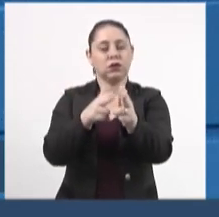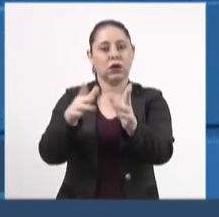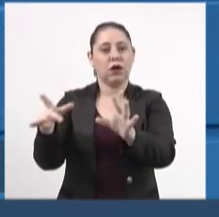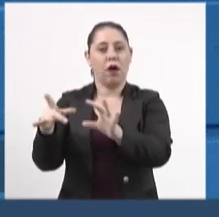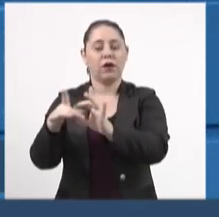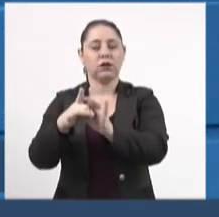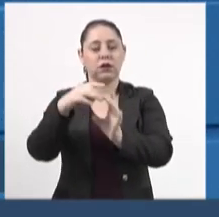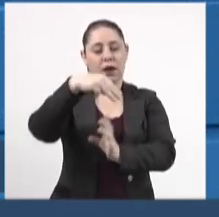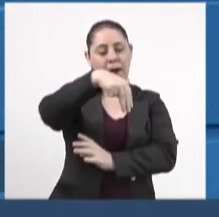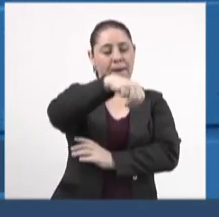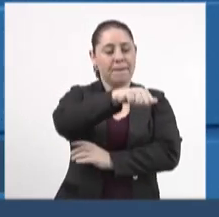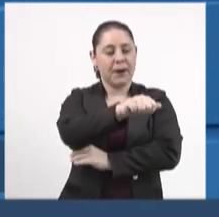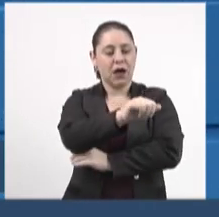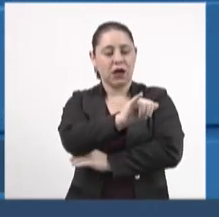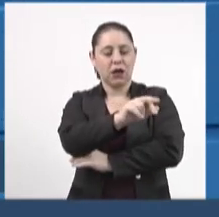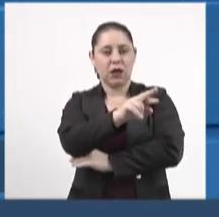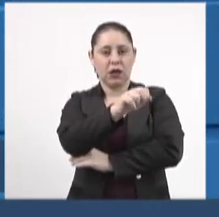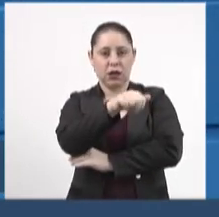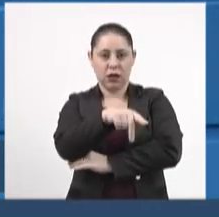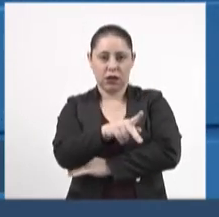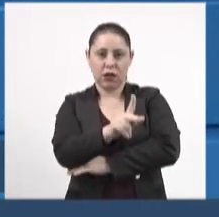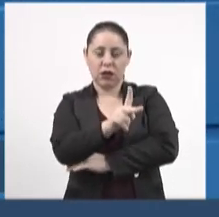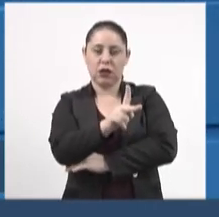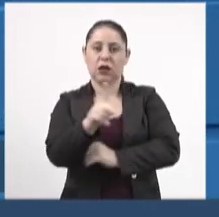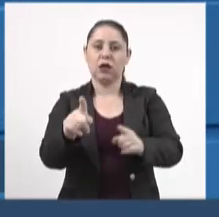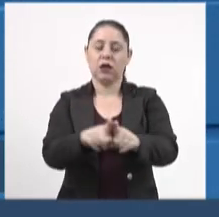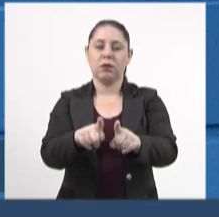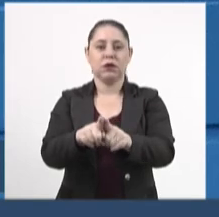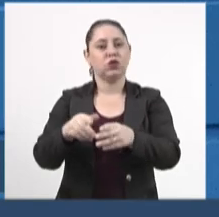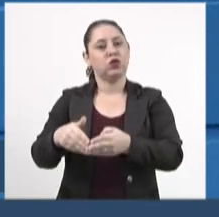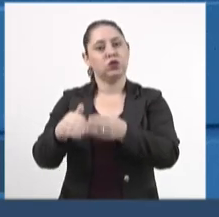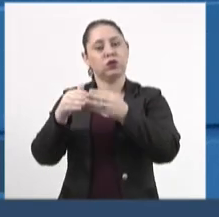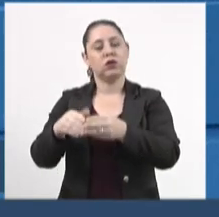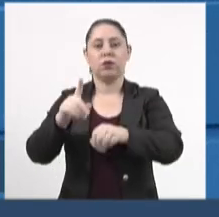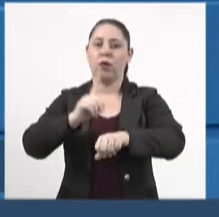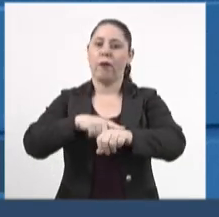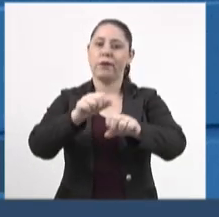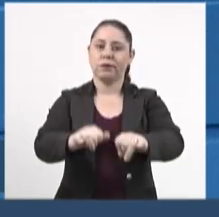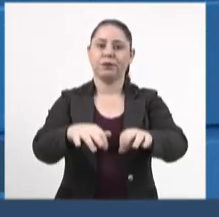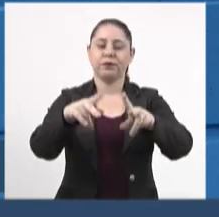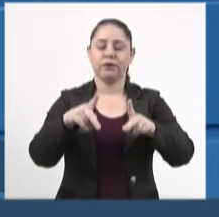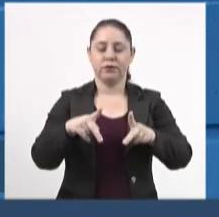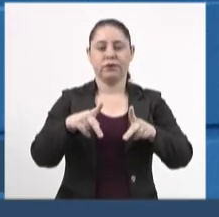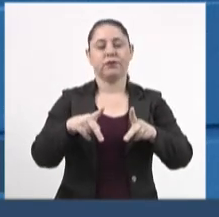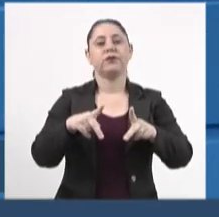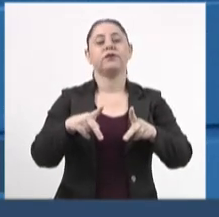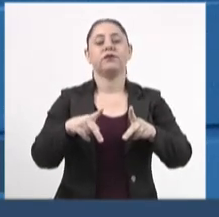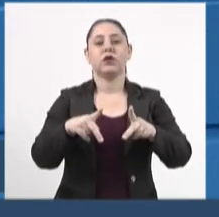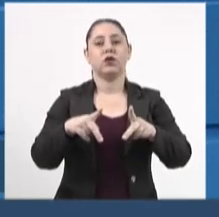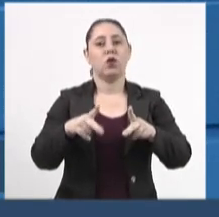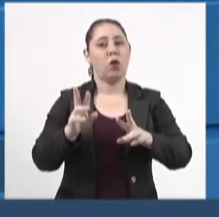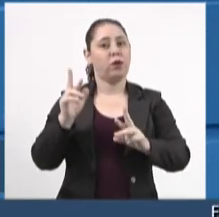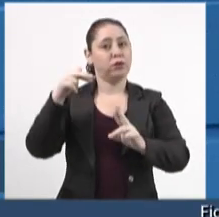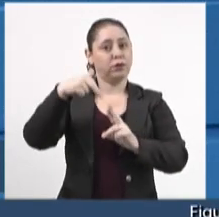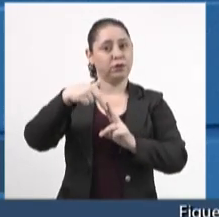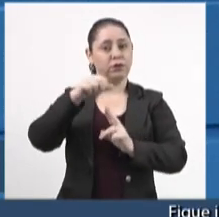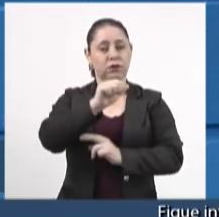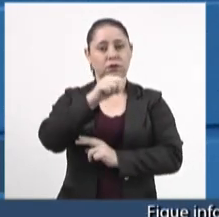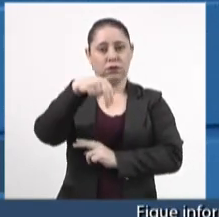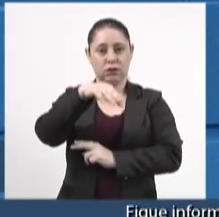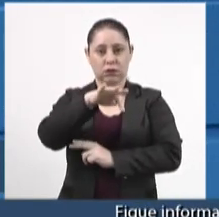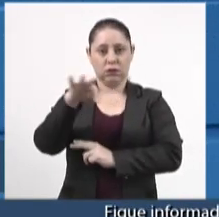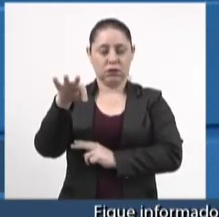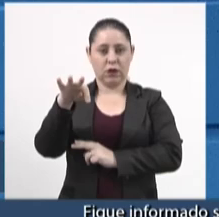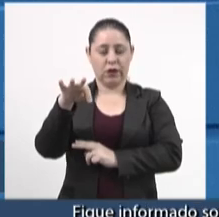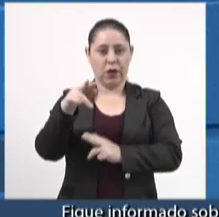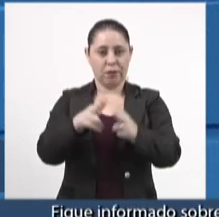cidade de Mairinque e Corumbá, do Mato Grosso do Sul. Durante a referida audiência, os representantes da ANTT comunicaram que o